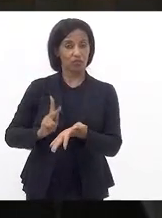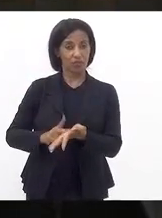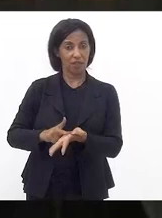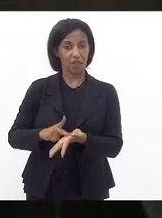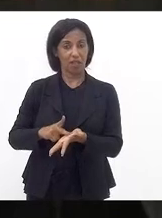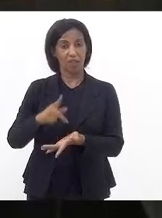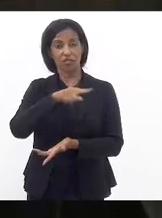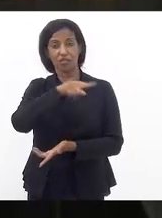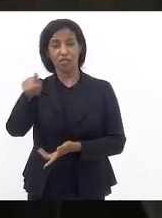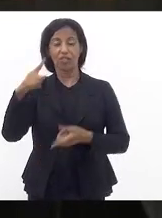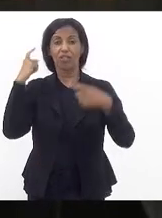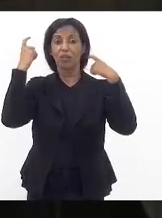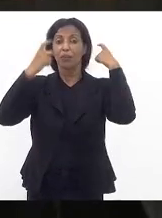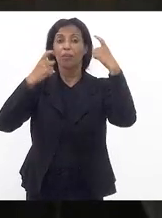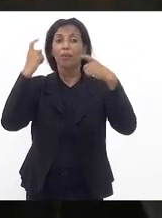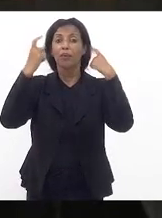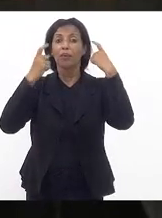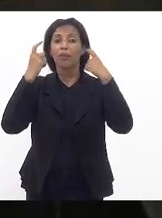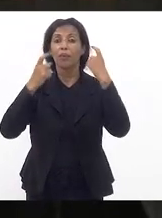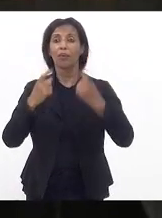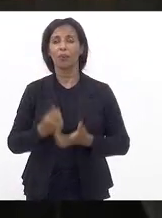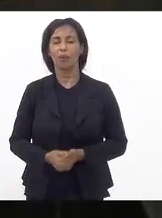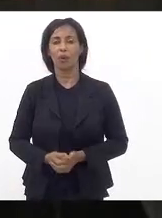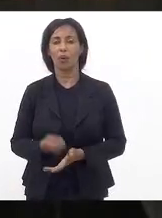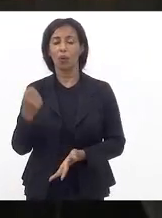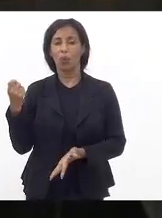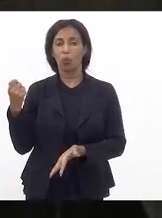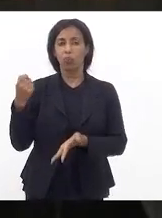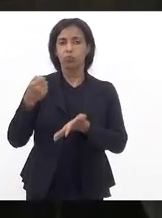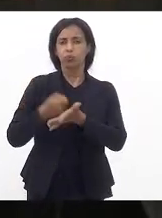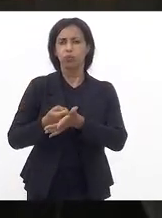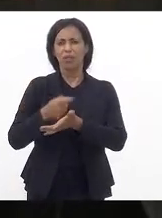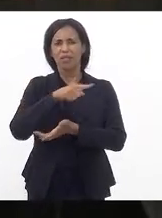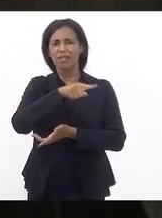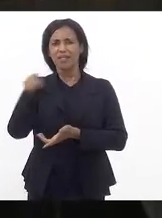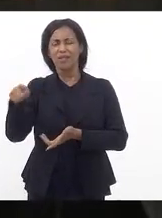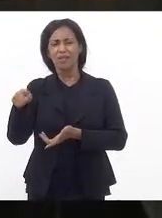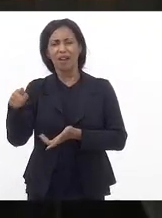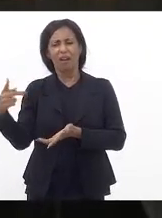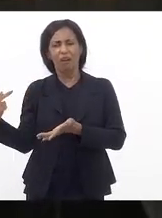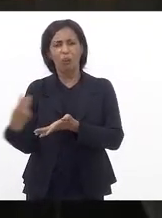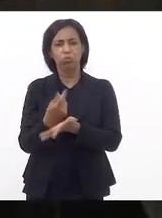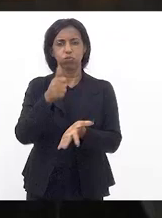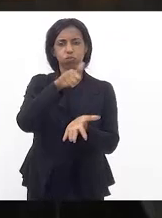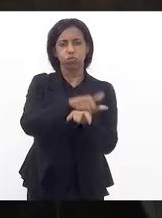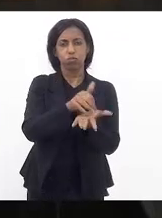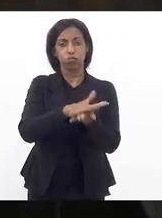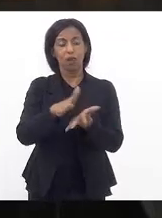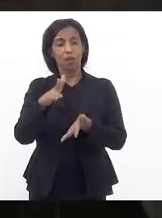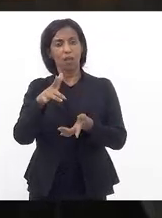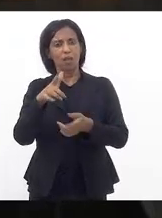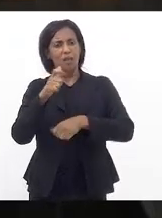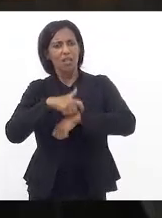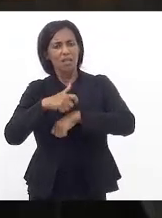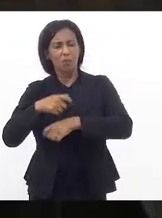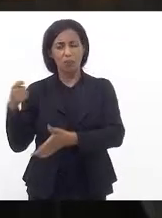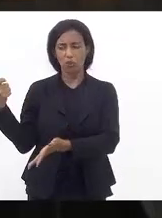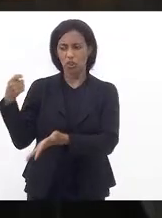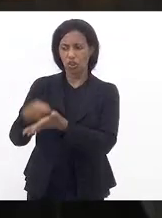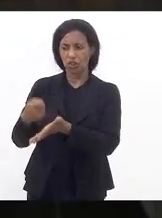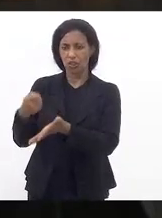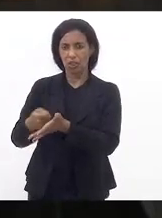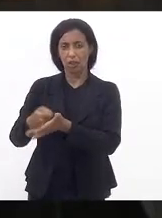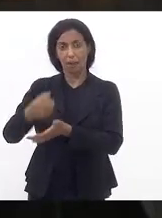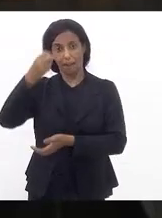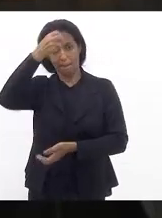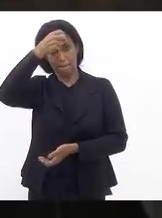eles estariam preocupado com a brutalidade que vocês estão passando por esse momento ditatorial